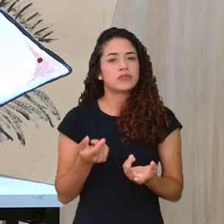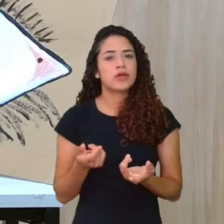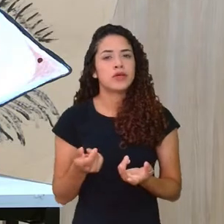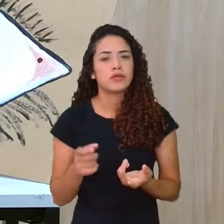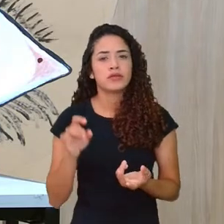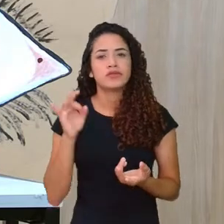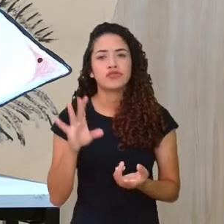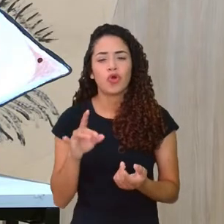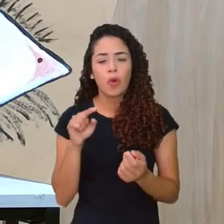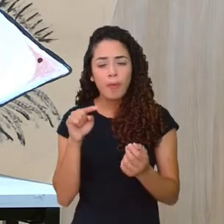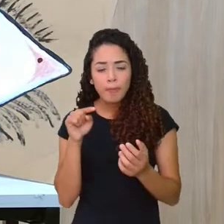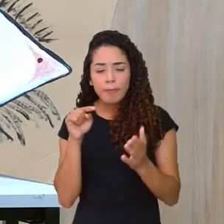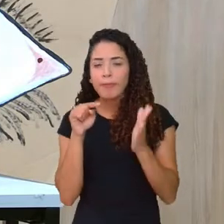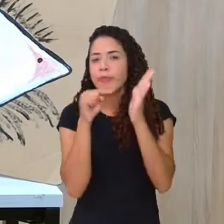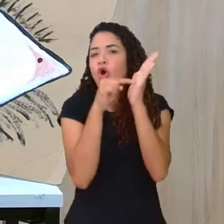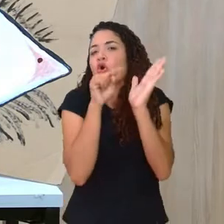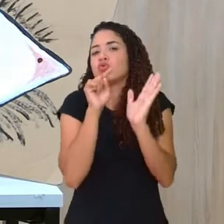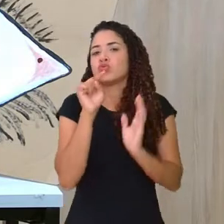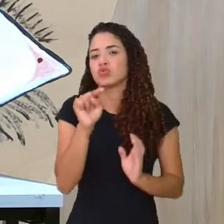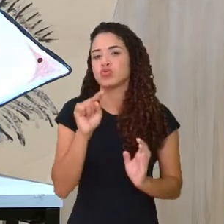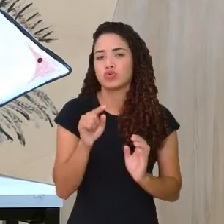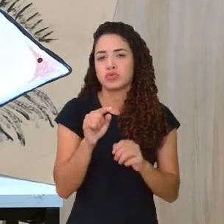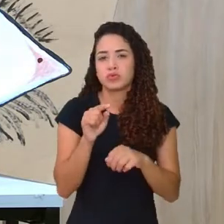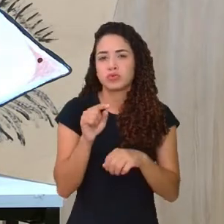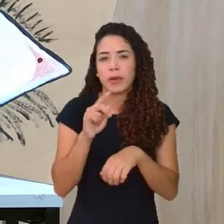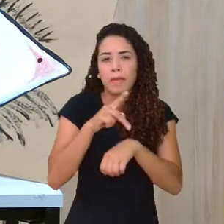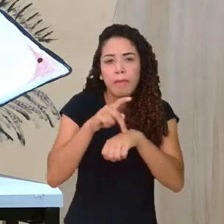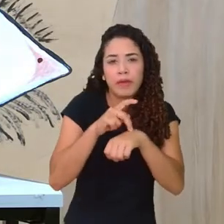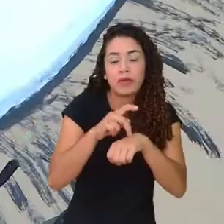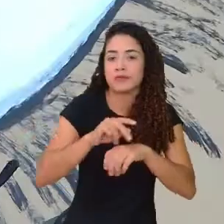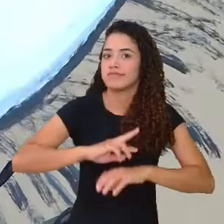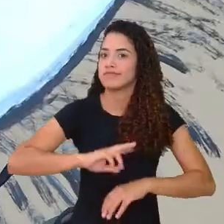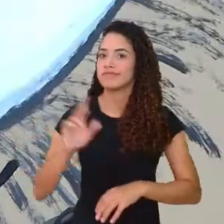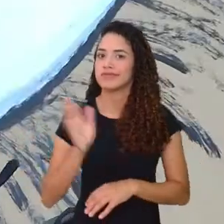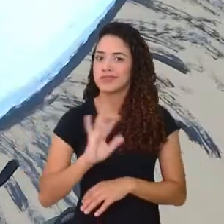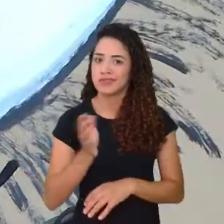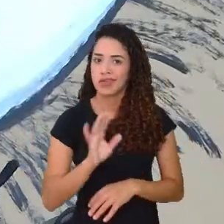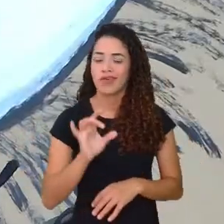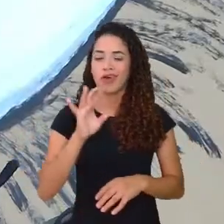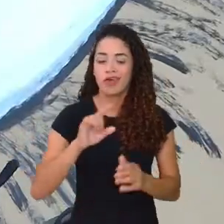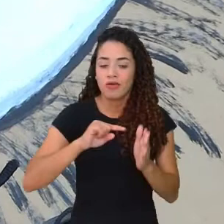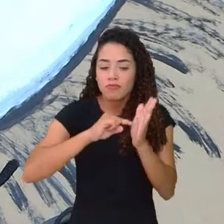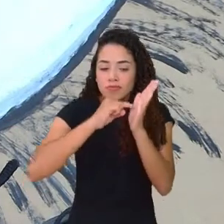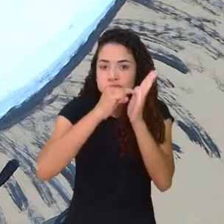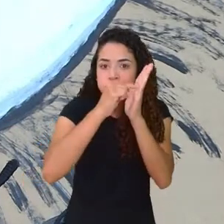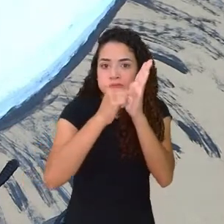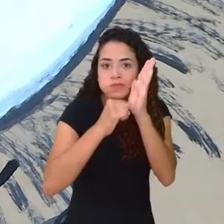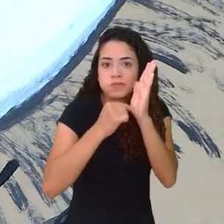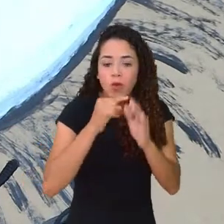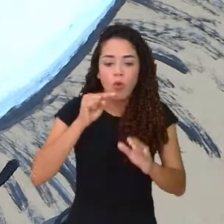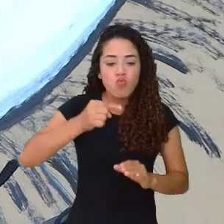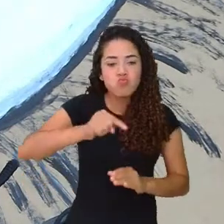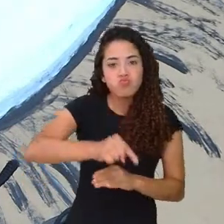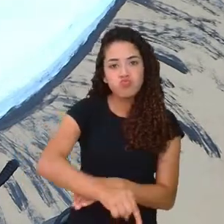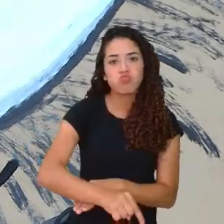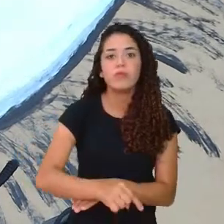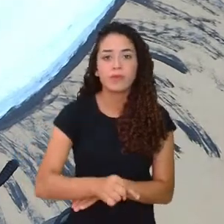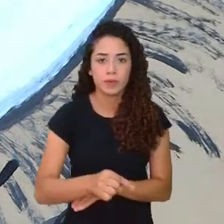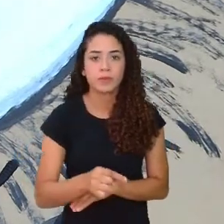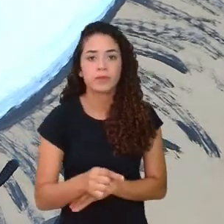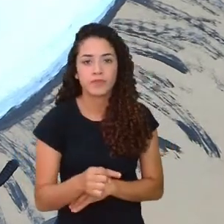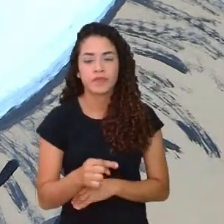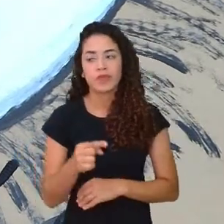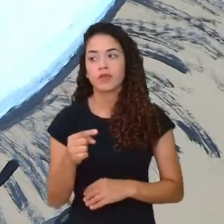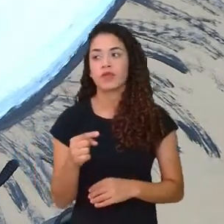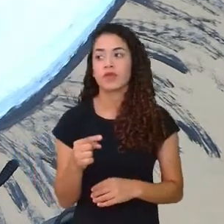um pontinho escuro, um pontinho preto. Não, gente, é um orifício, é uma abertura. Ó. E essa, no